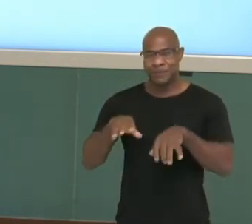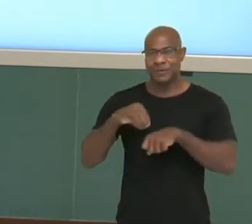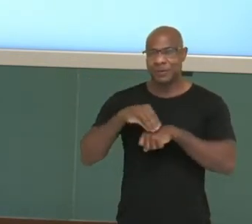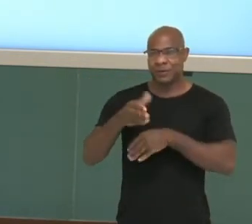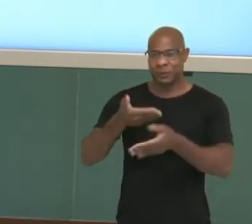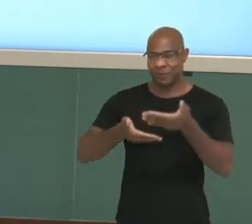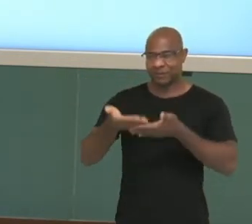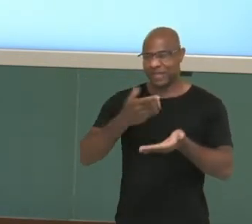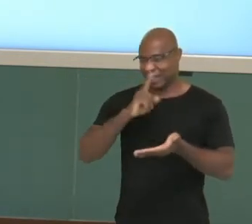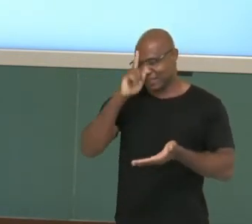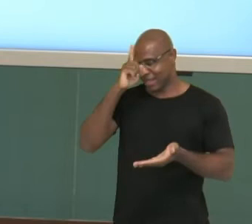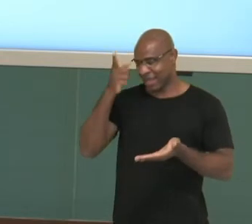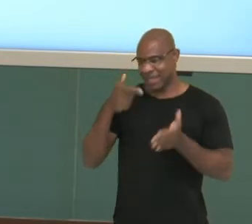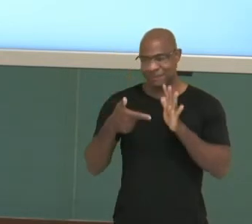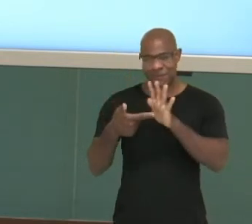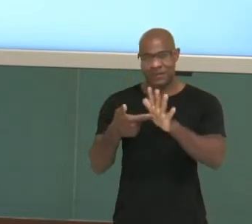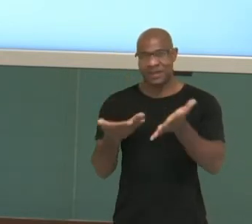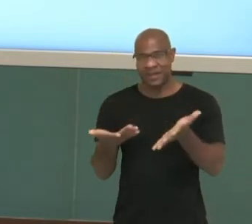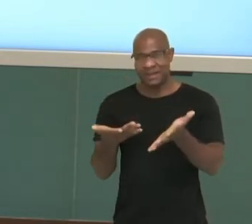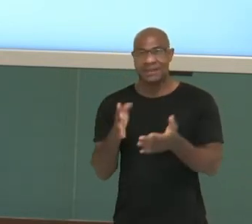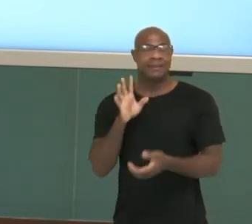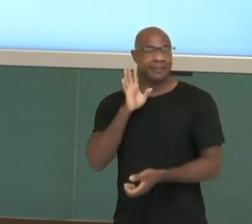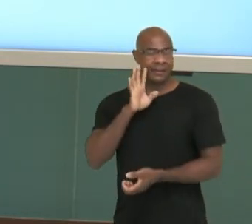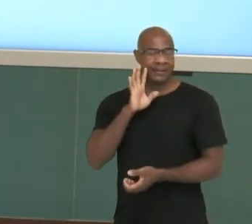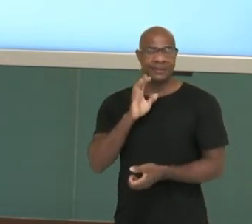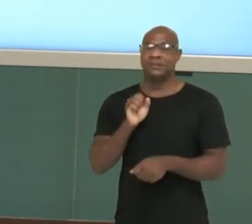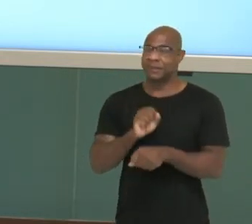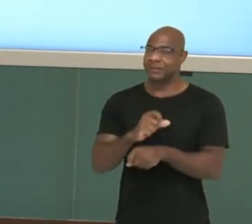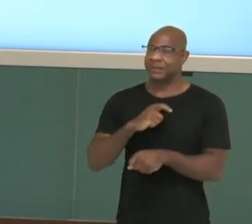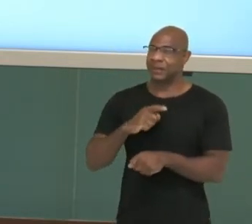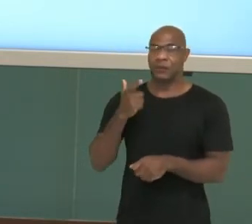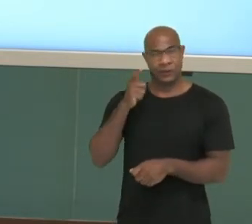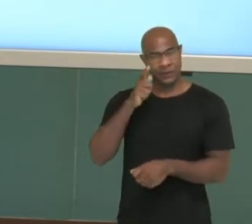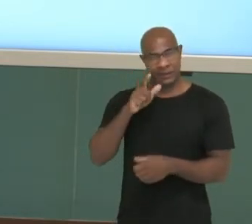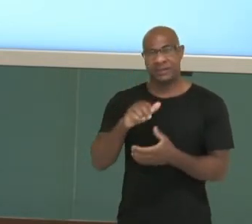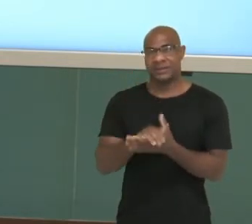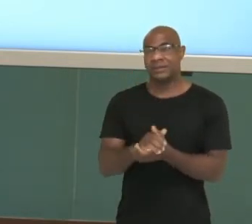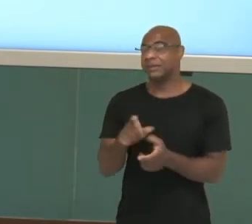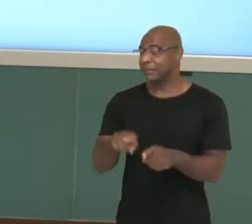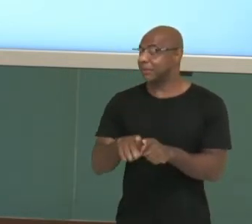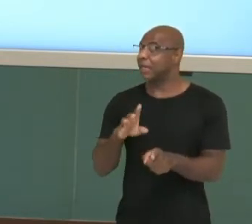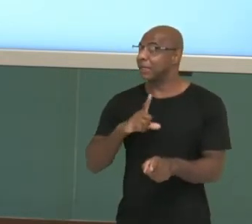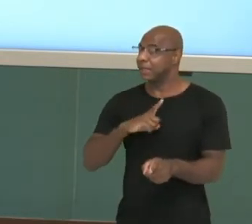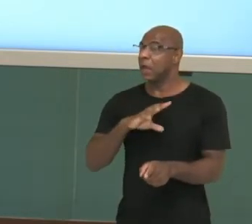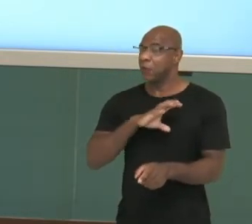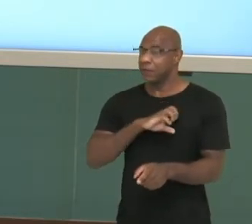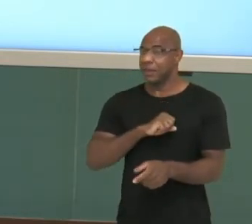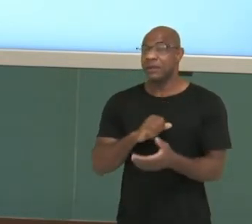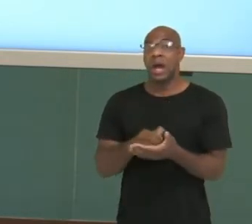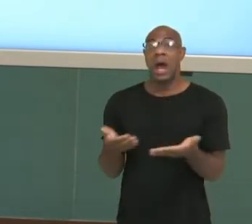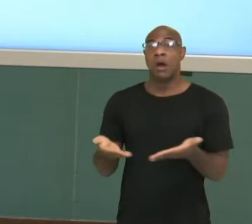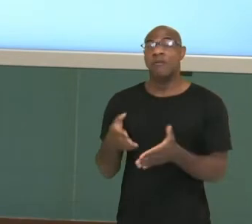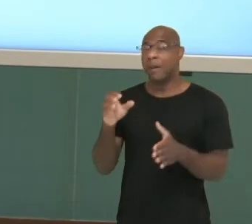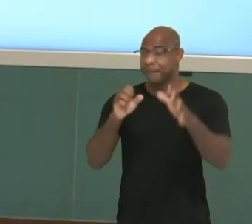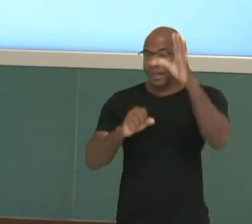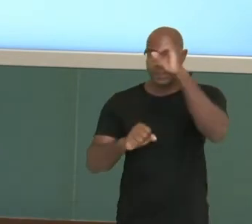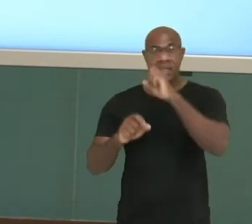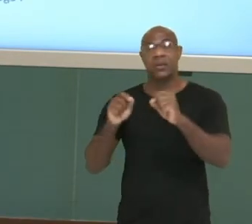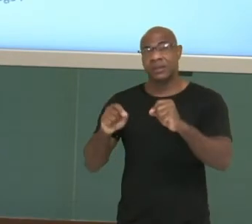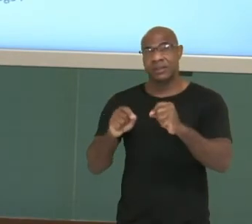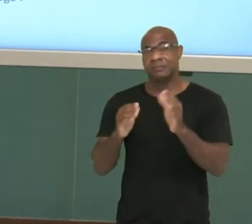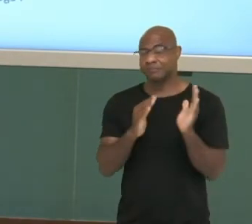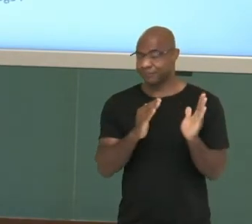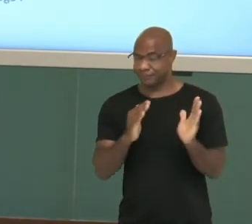as ideias, né? Que legal! Espero que você tenha conseguido, que você tenha gostado e vamos aprender um pouquinho mais sobre esse